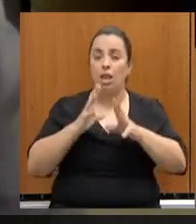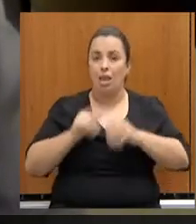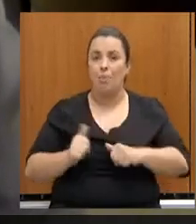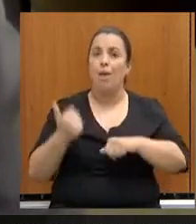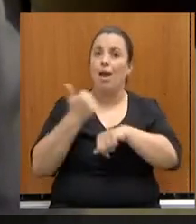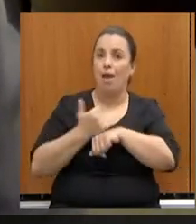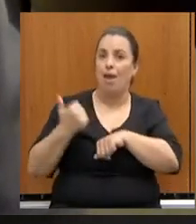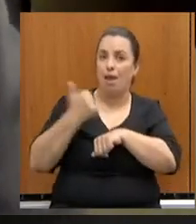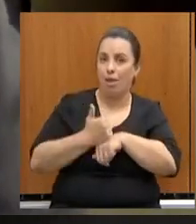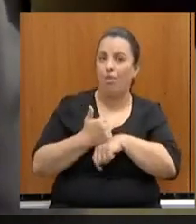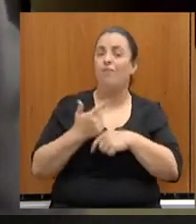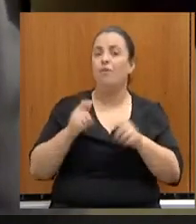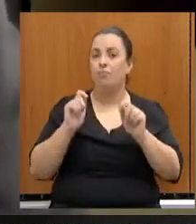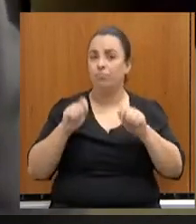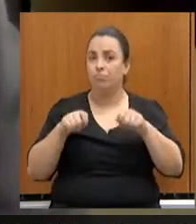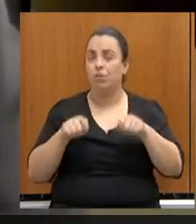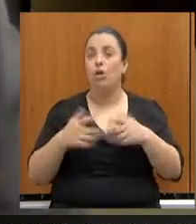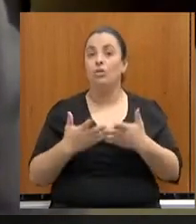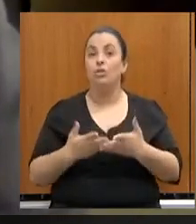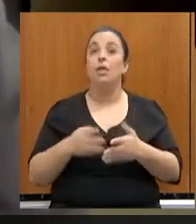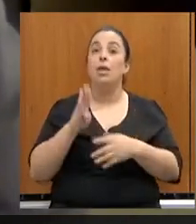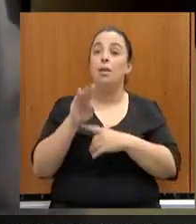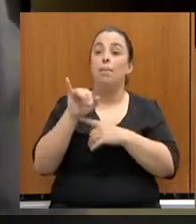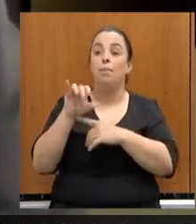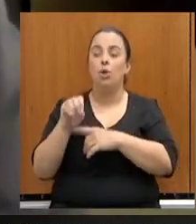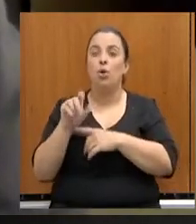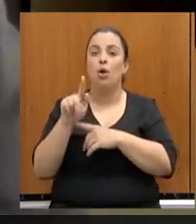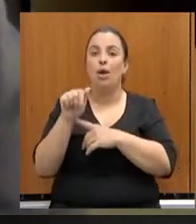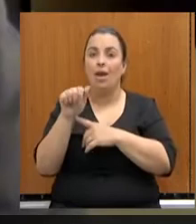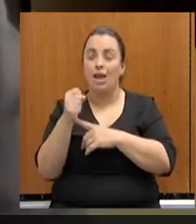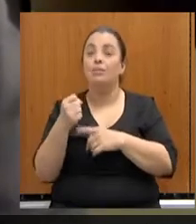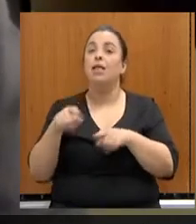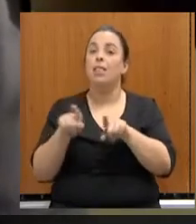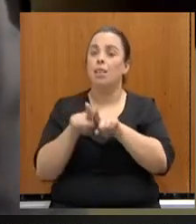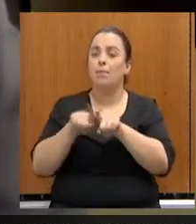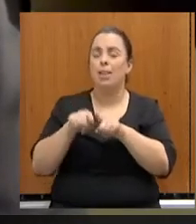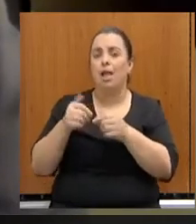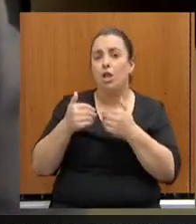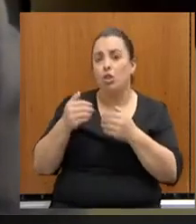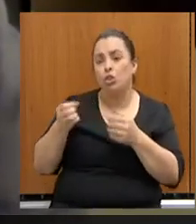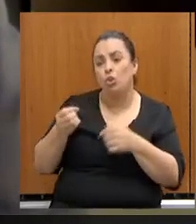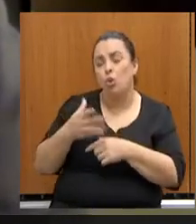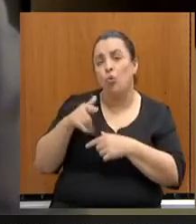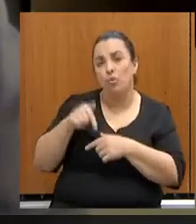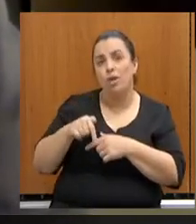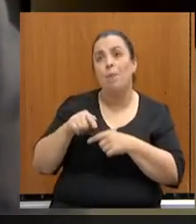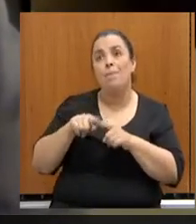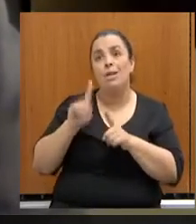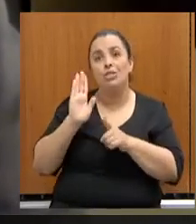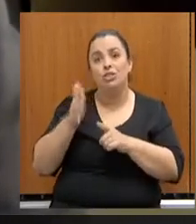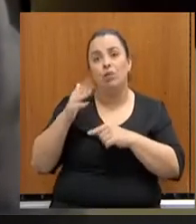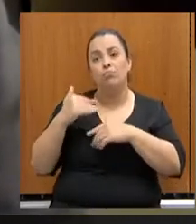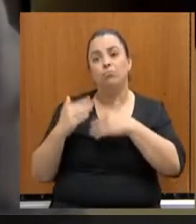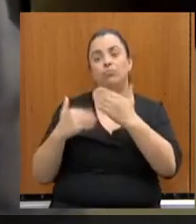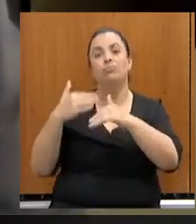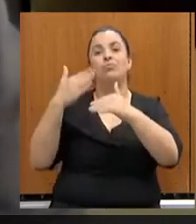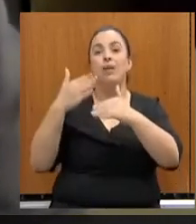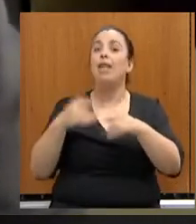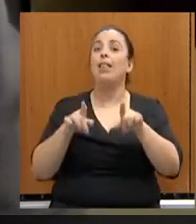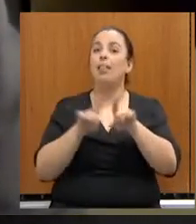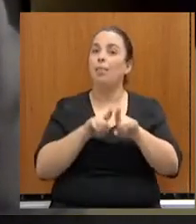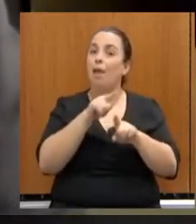também já está chegando e avançando no nosso estado e logicamente a eólica também